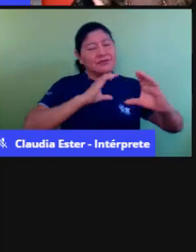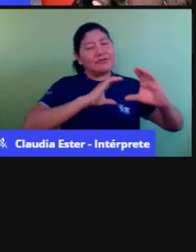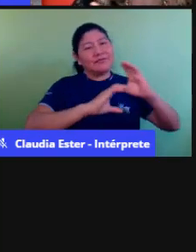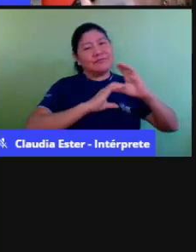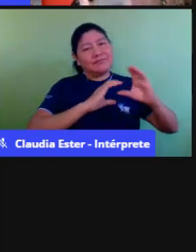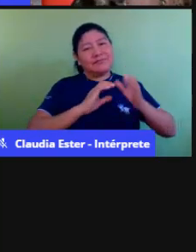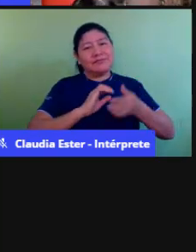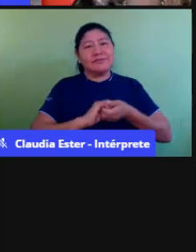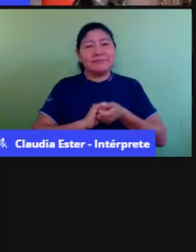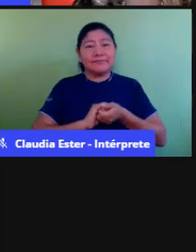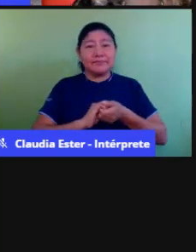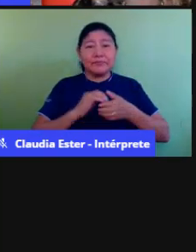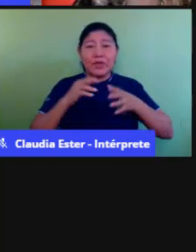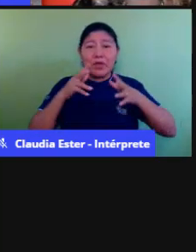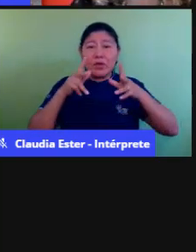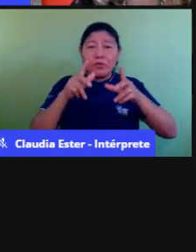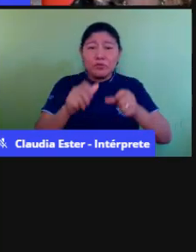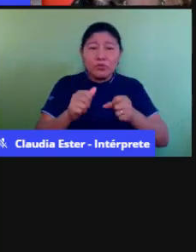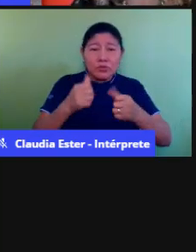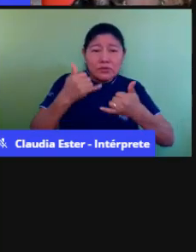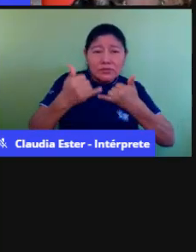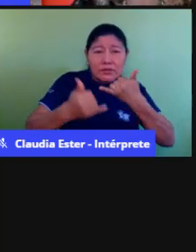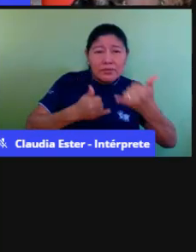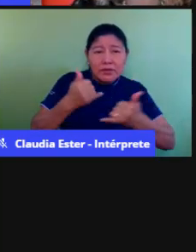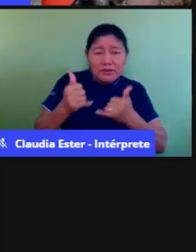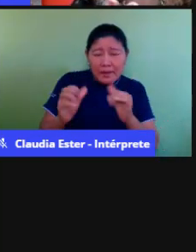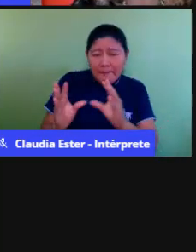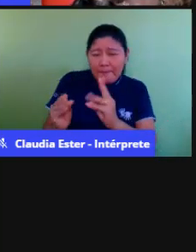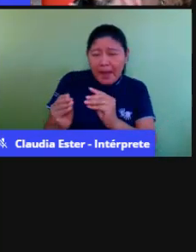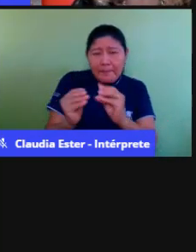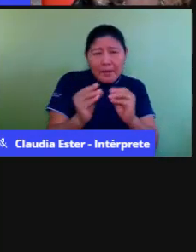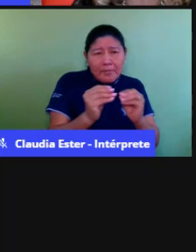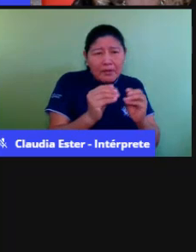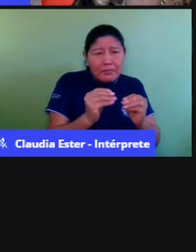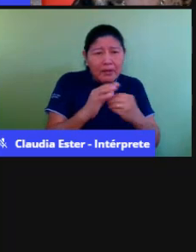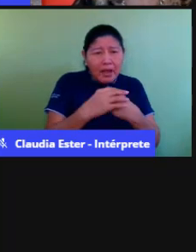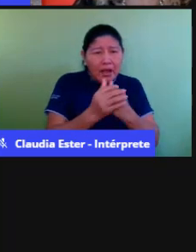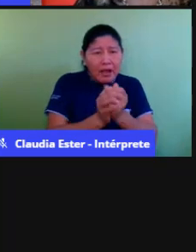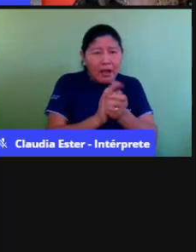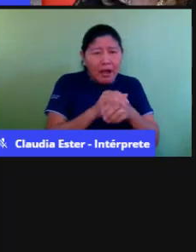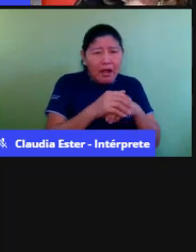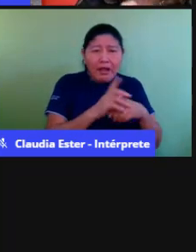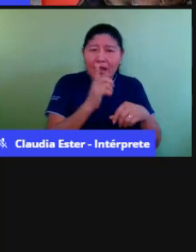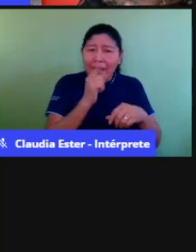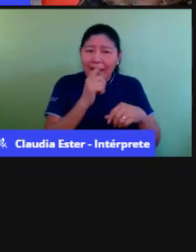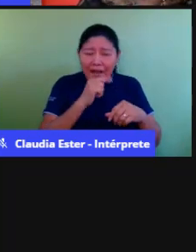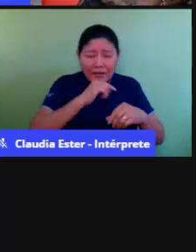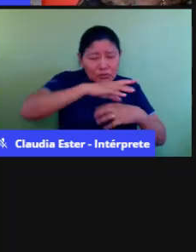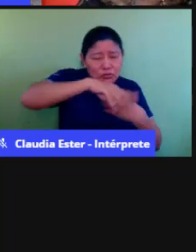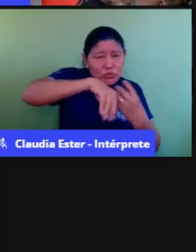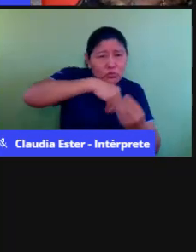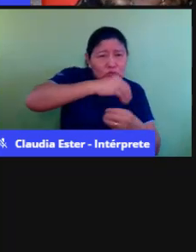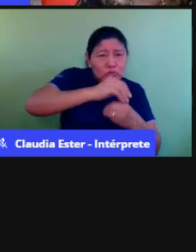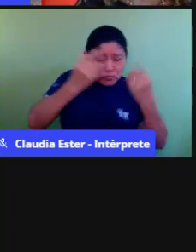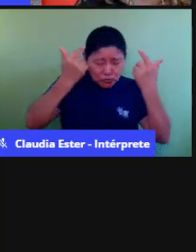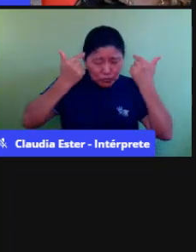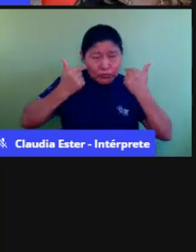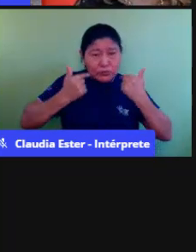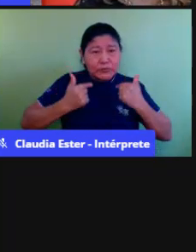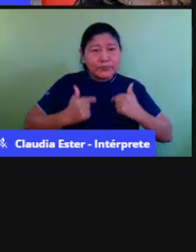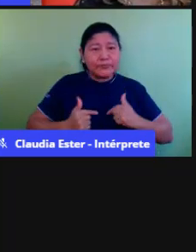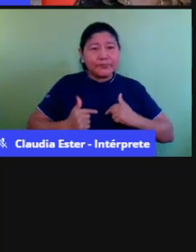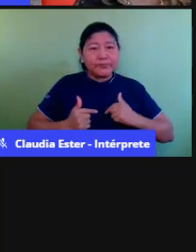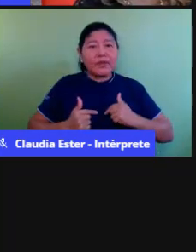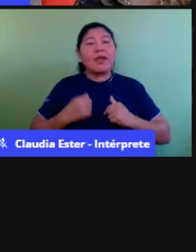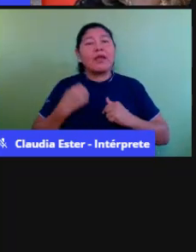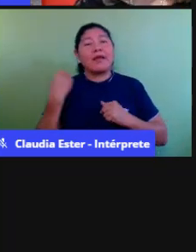Essa meleca é necessária a criança trabalhar desse jeito, se envolver o corpo todo dela, porque a criança